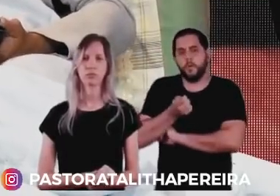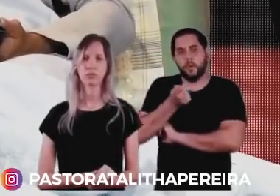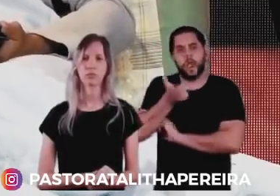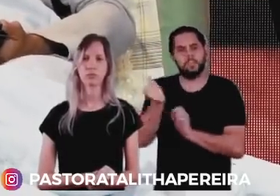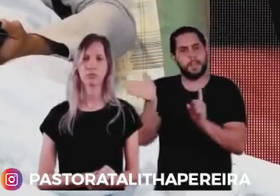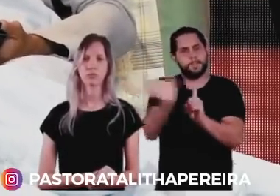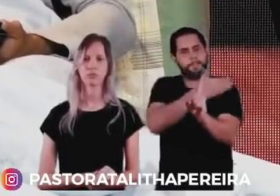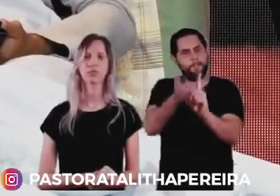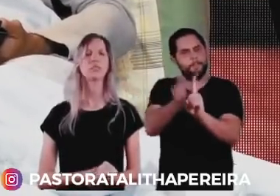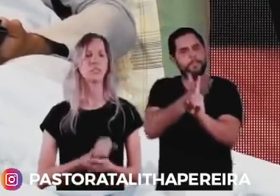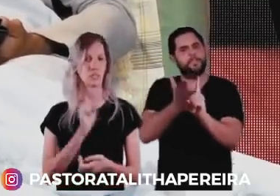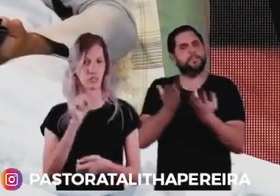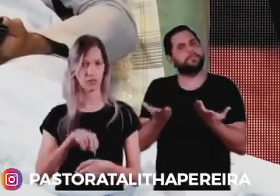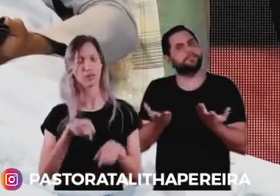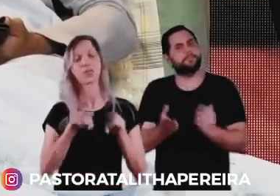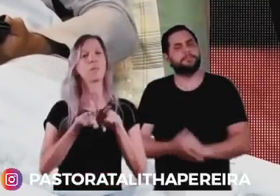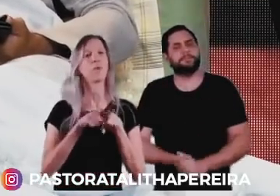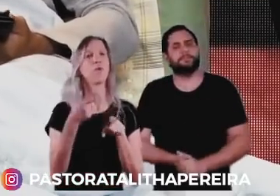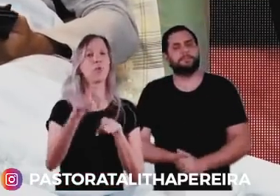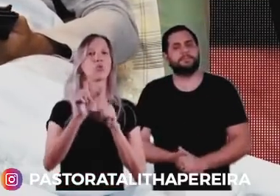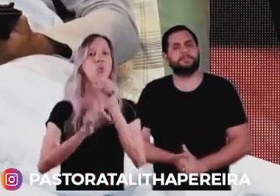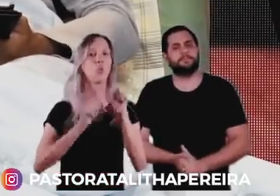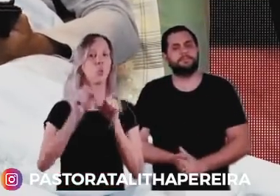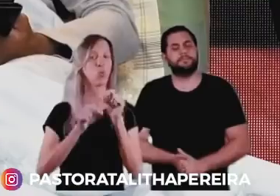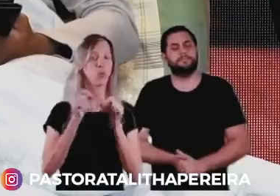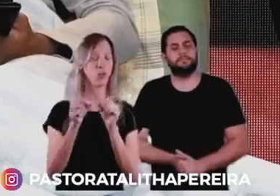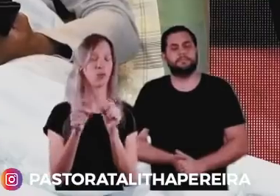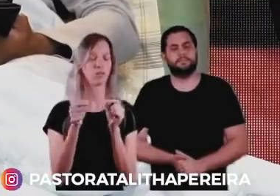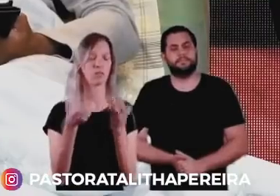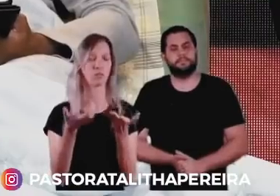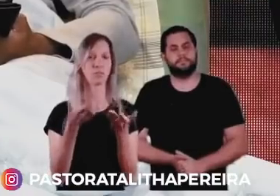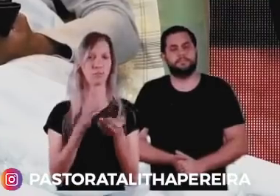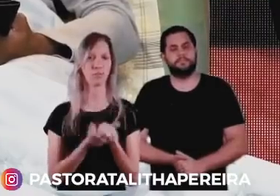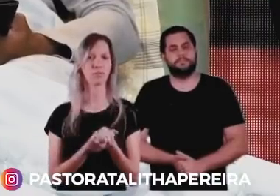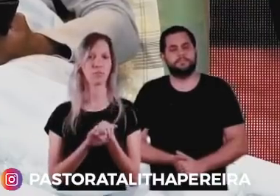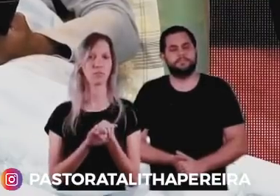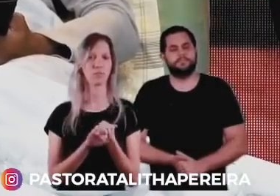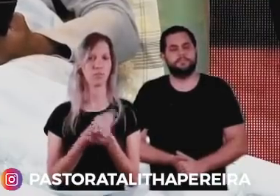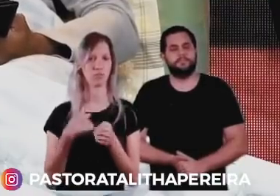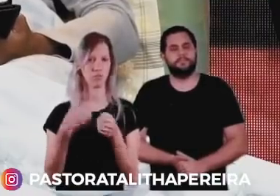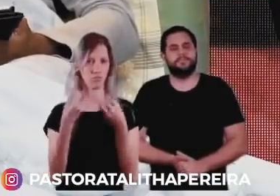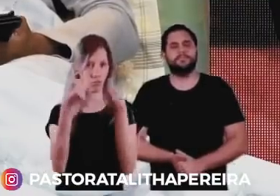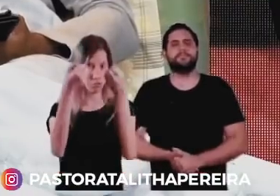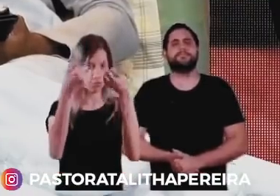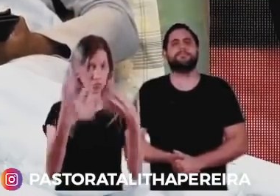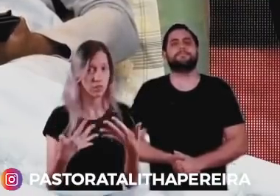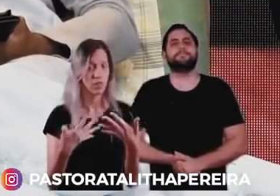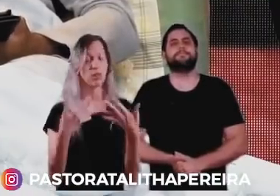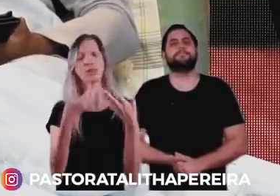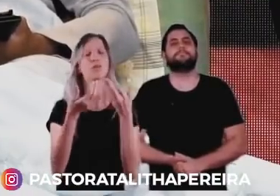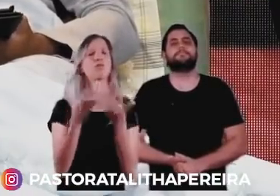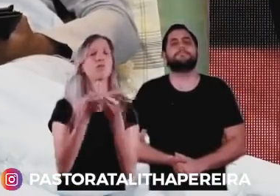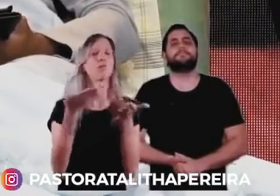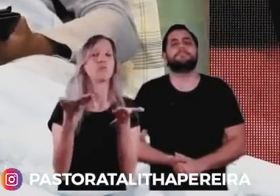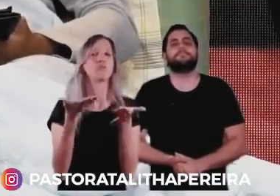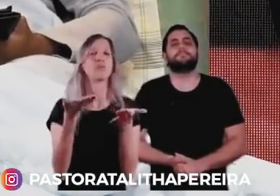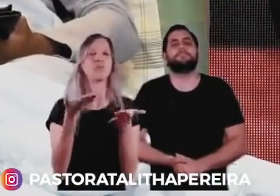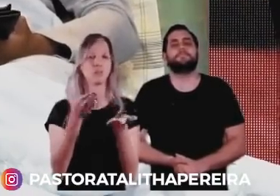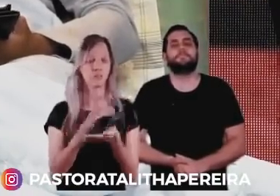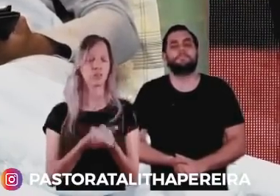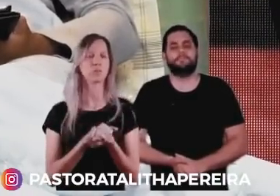tapas ali. Exatamente. E outra coisa, viu? Deixa eu abrir logo aqui um parênteses enorme para você.